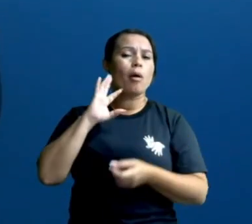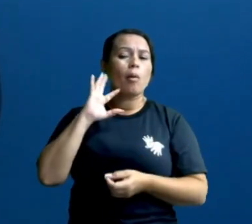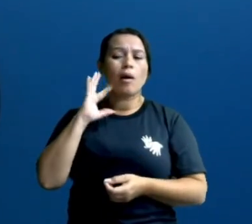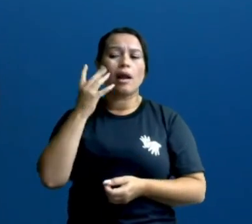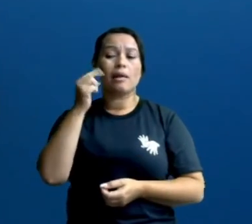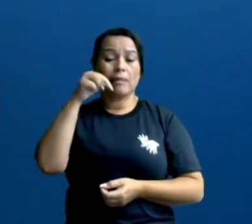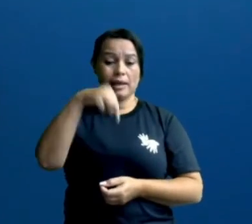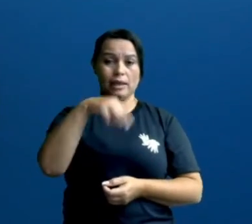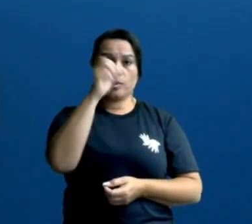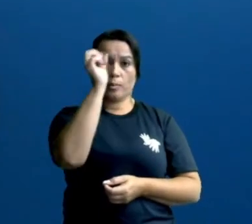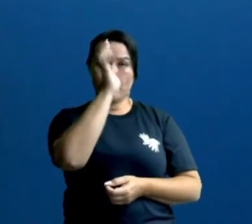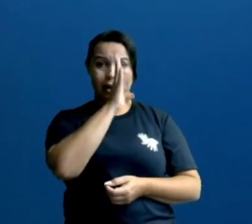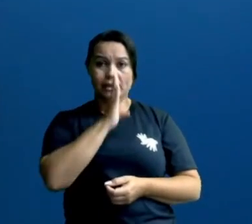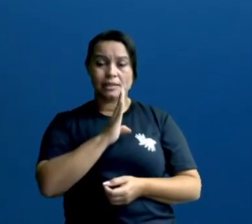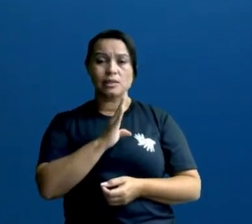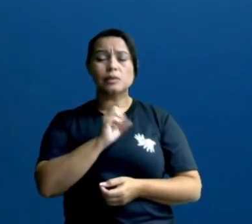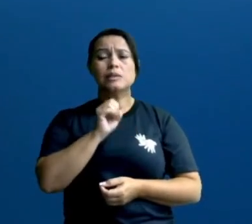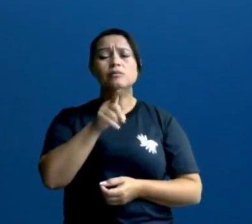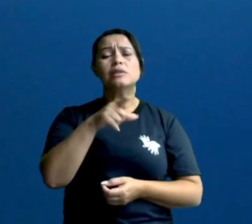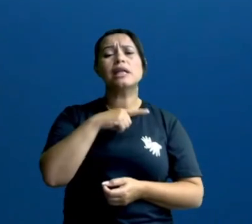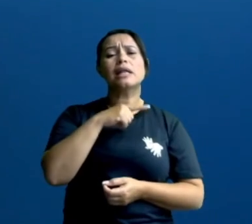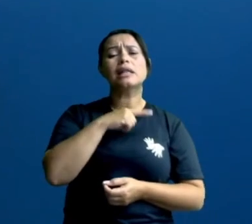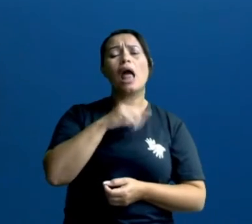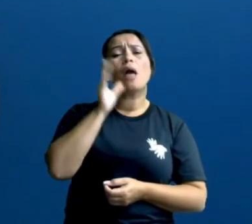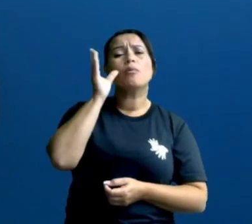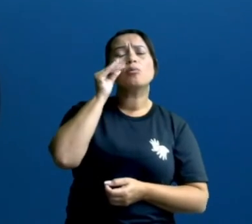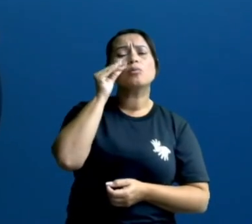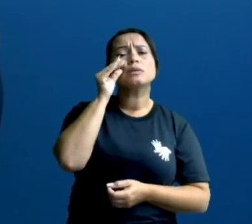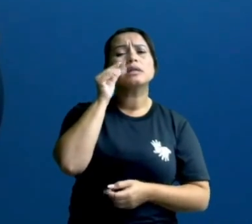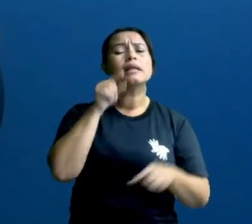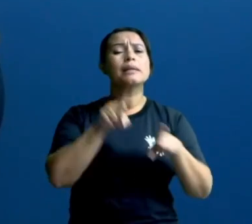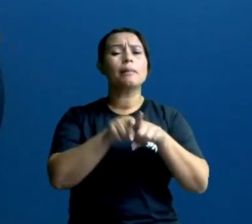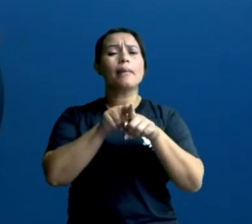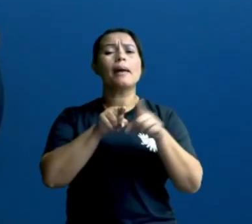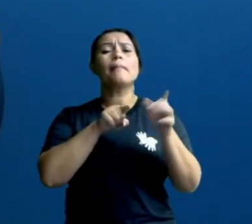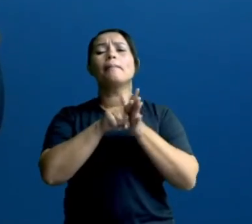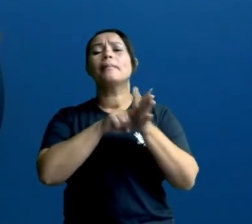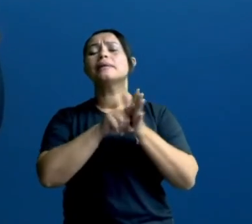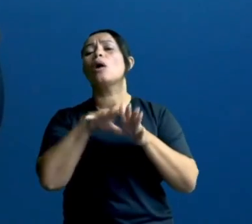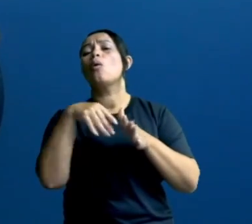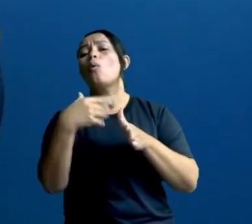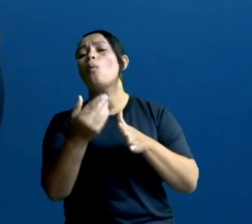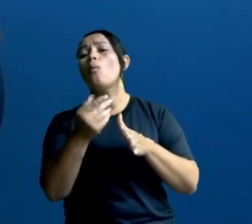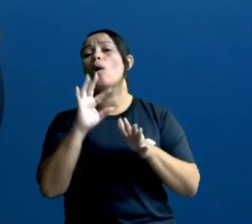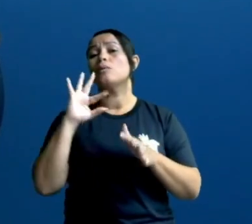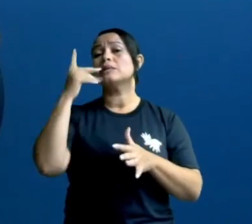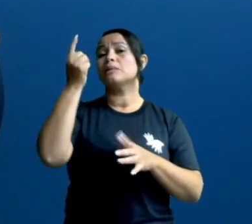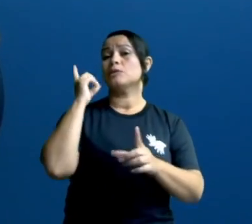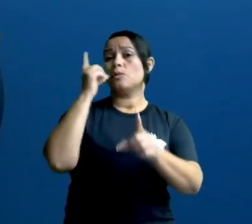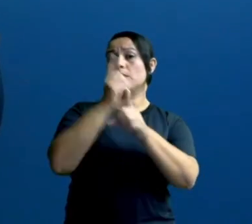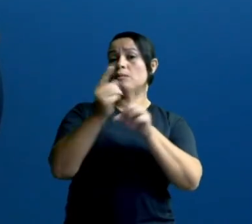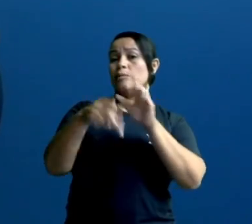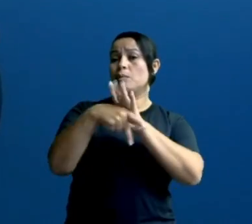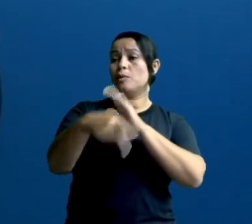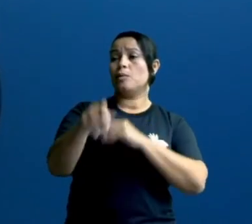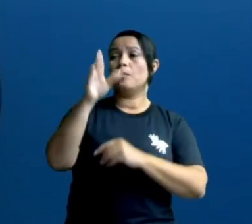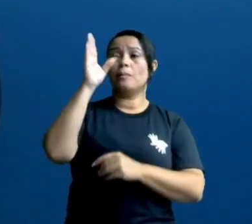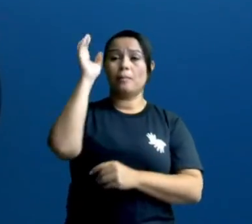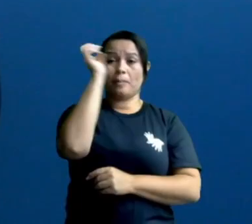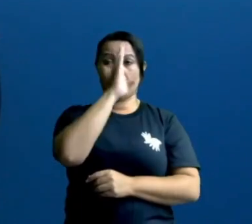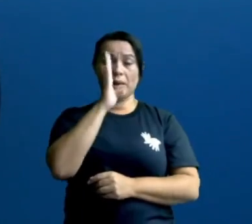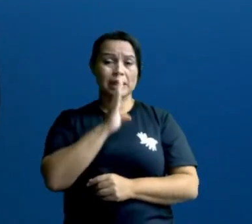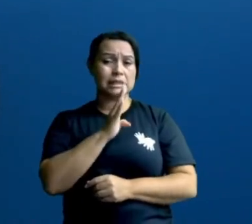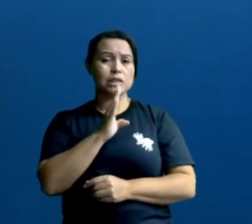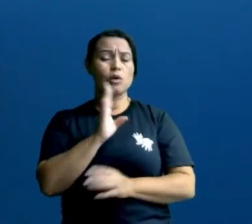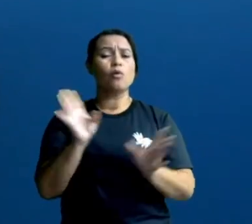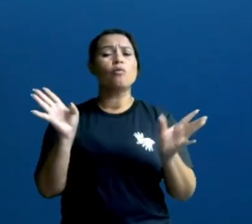clima no Brasil se você tem um pouquinho mais de curiosidade pesquisa lá Quais são os climas que nós encontramos no Brasil Tá